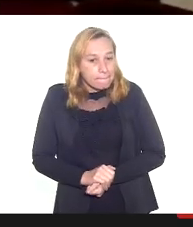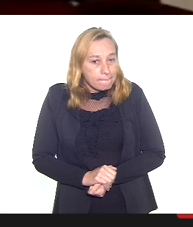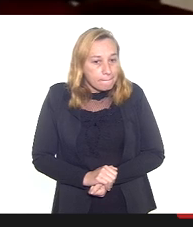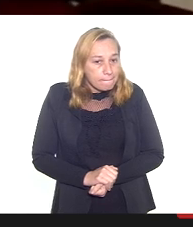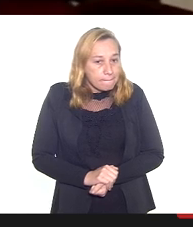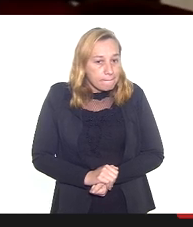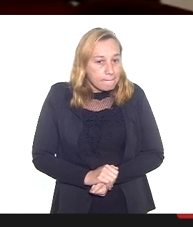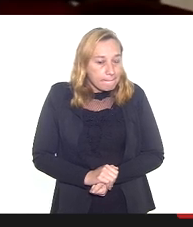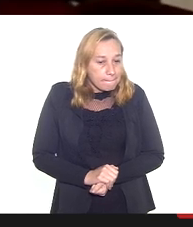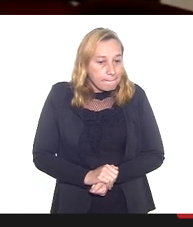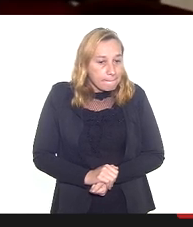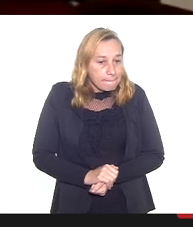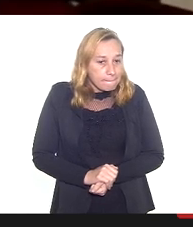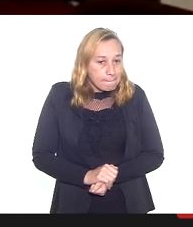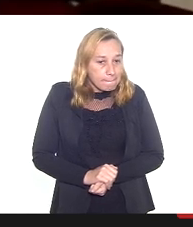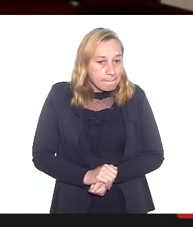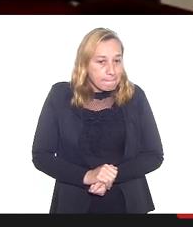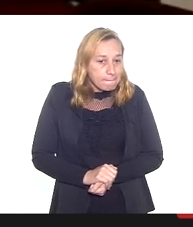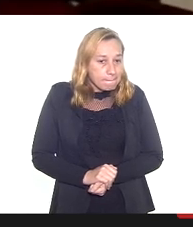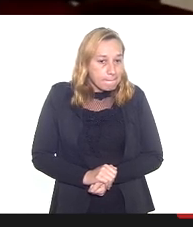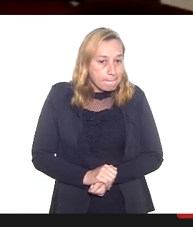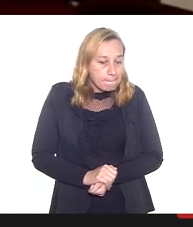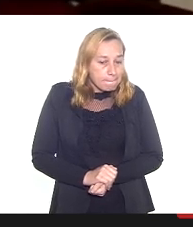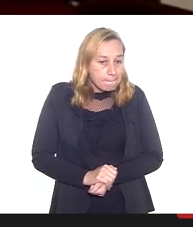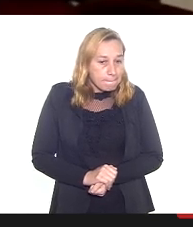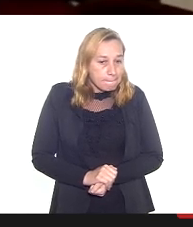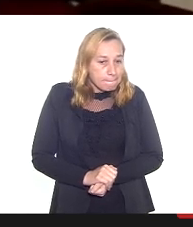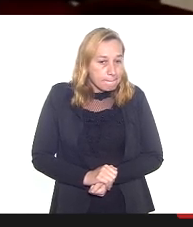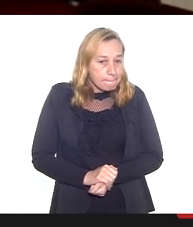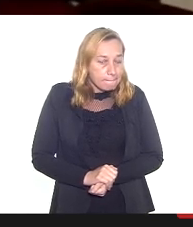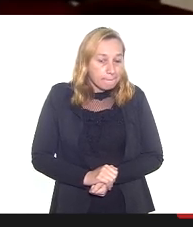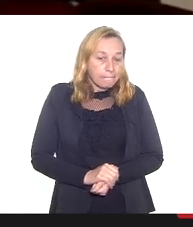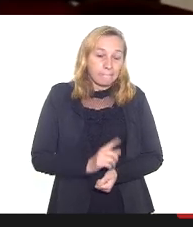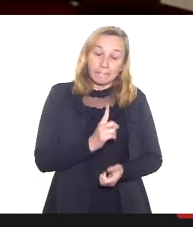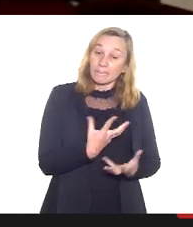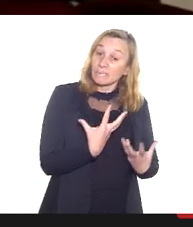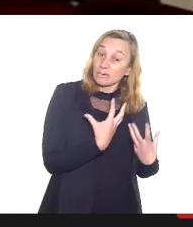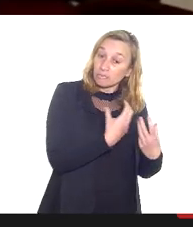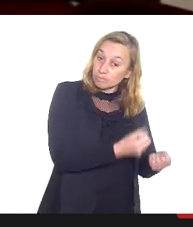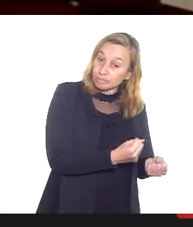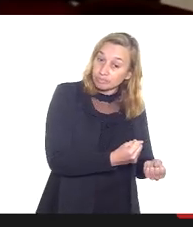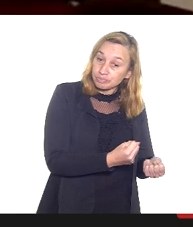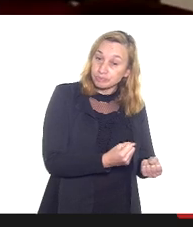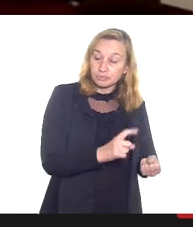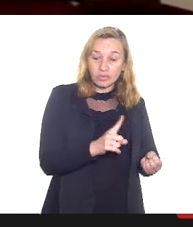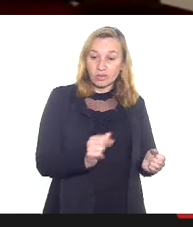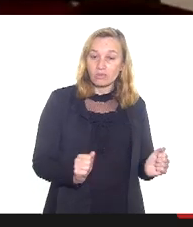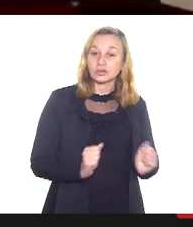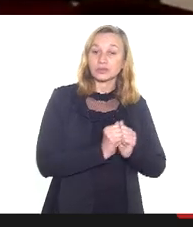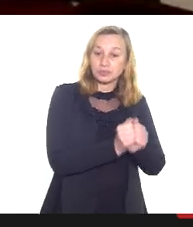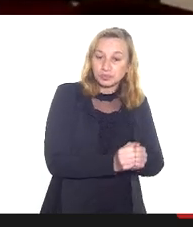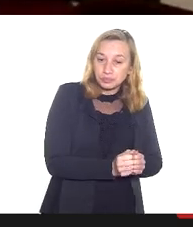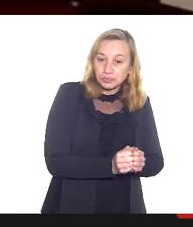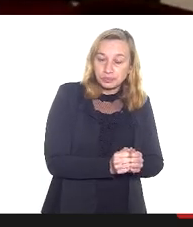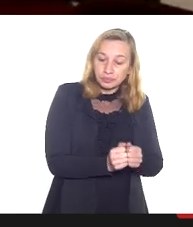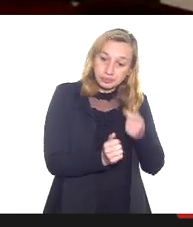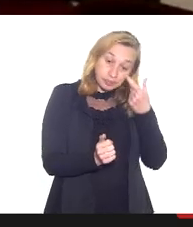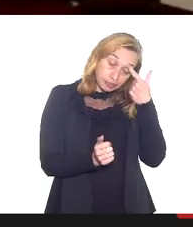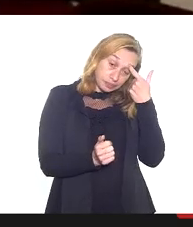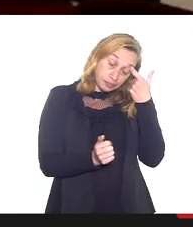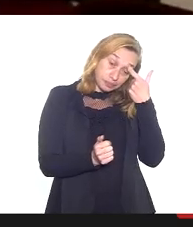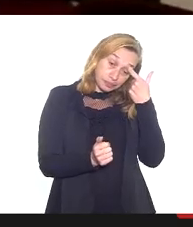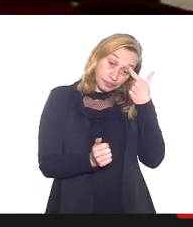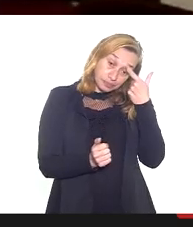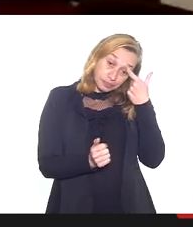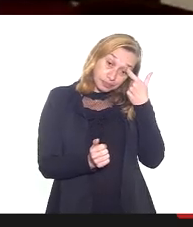tiveram movimento que não aderiram, que não participaram, né? Essas reuniões deram-se de